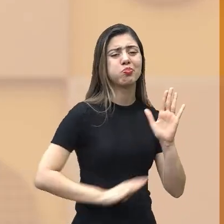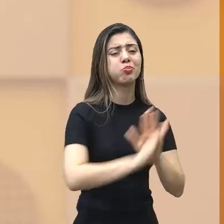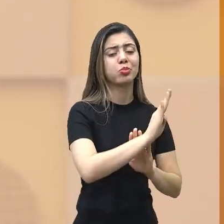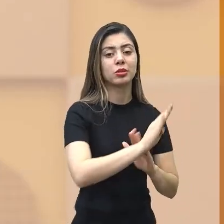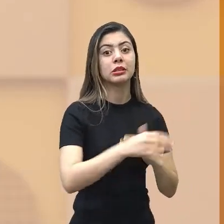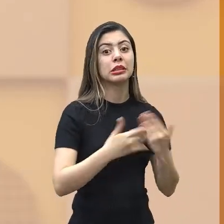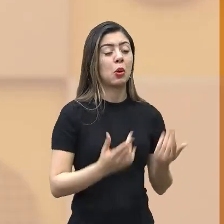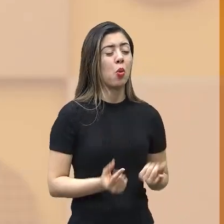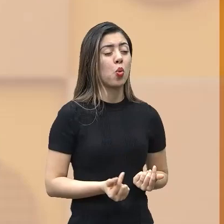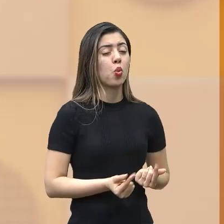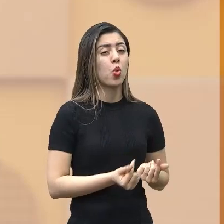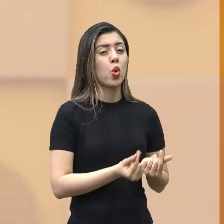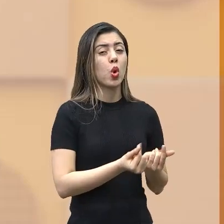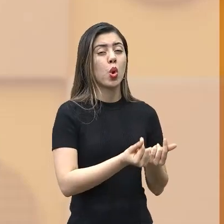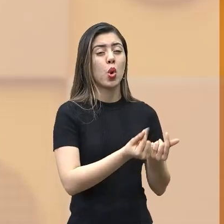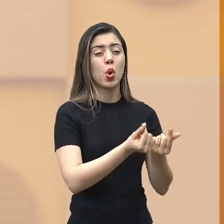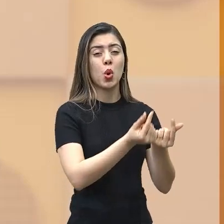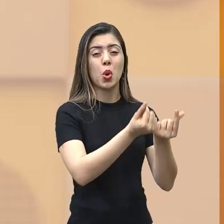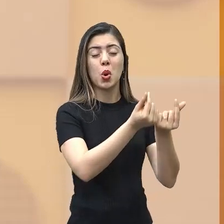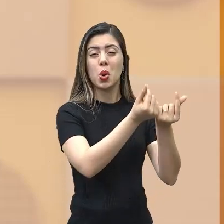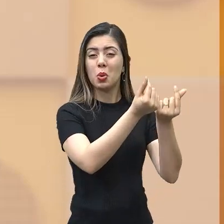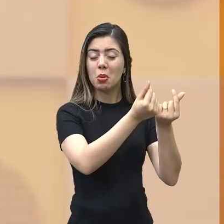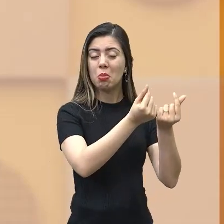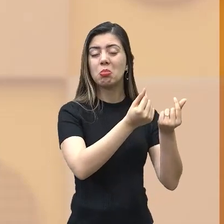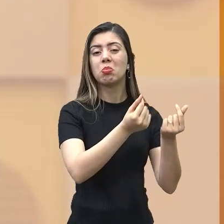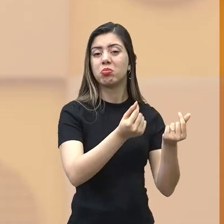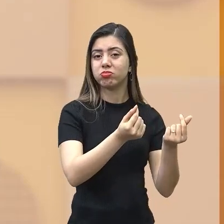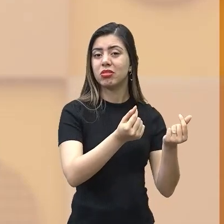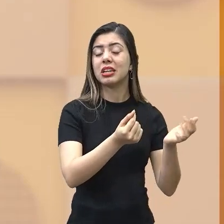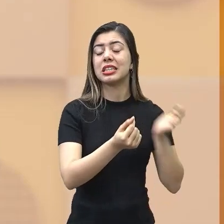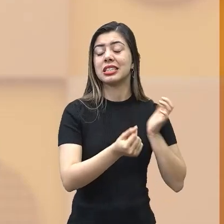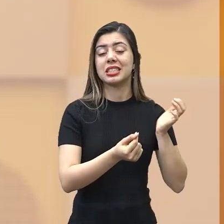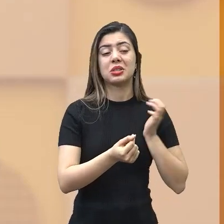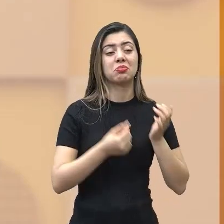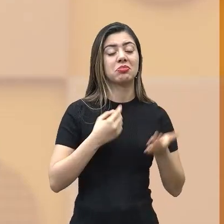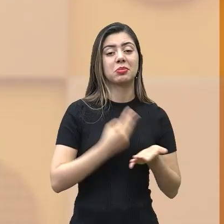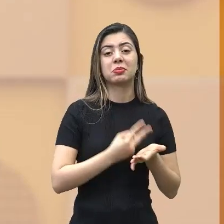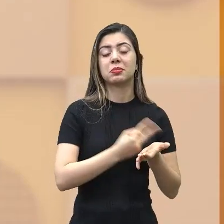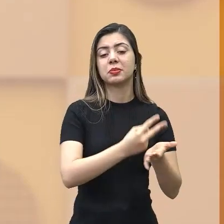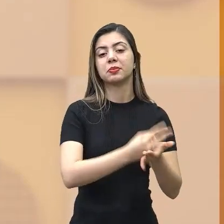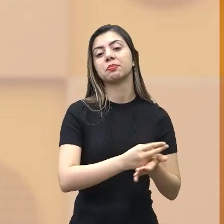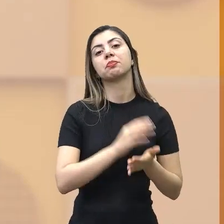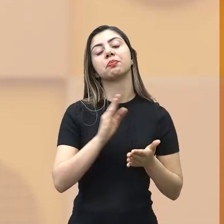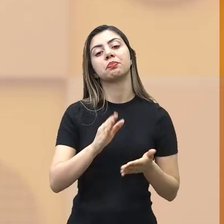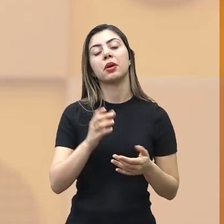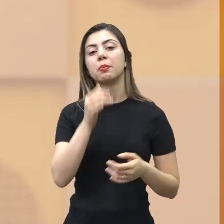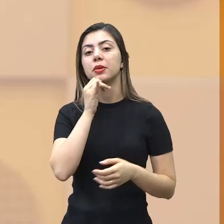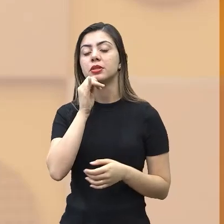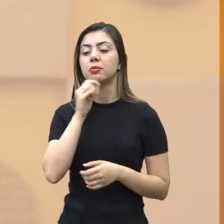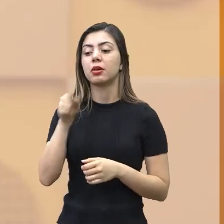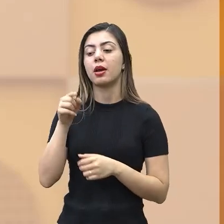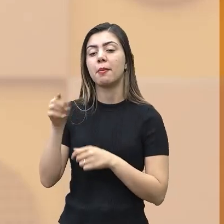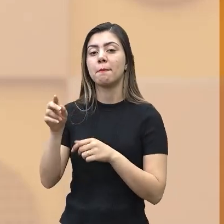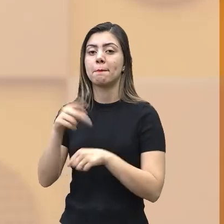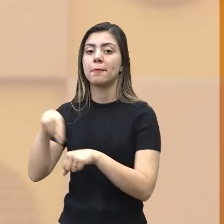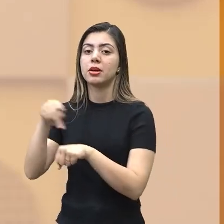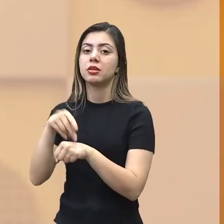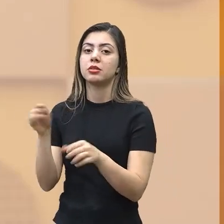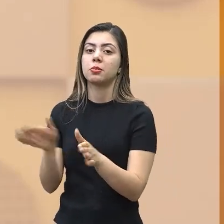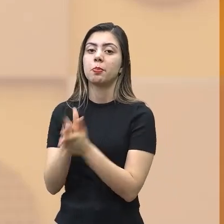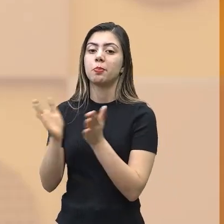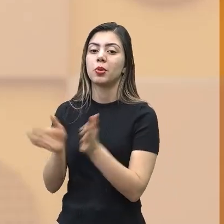aí milhares de milhões de bilhões de dólares aí o tempo todo, né? Enquanto nos países mais pobres ainda